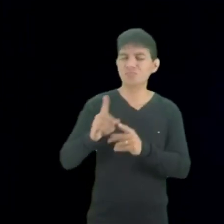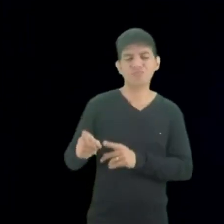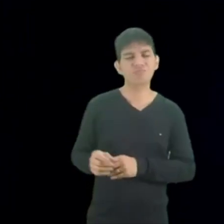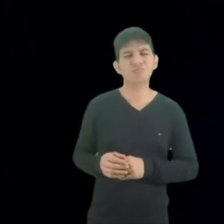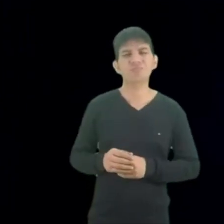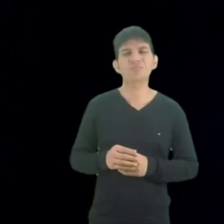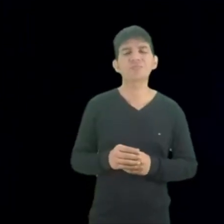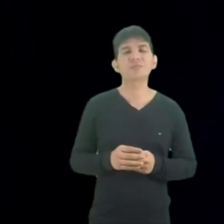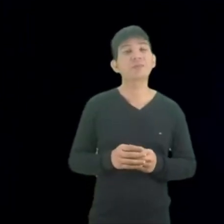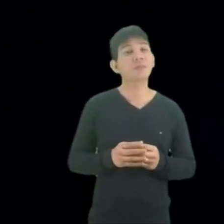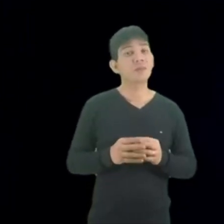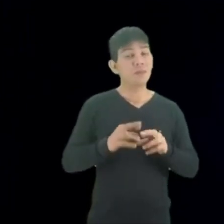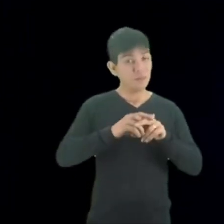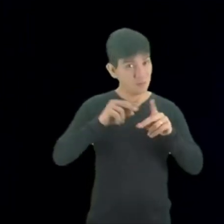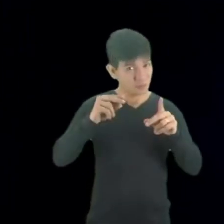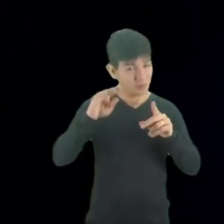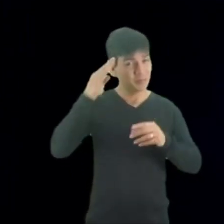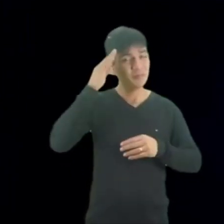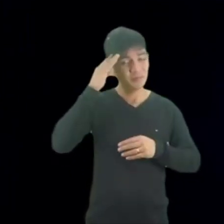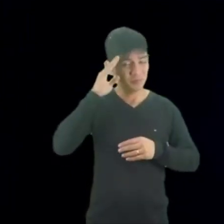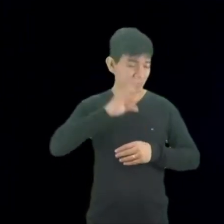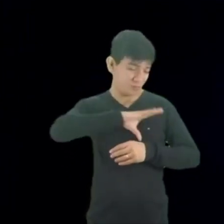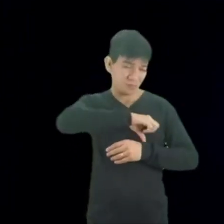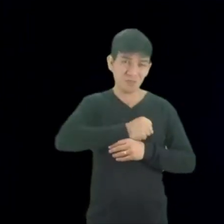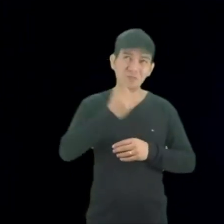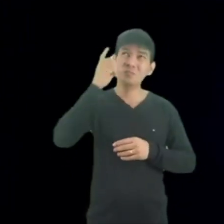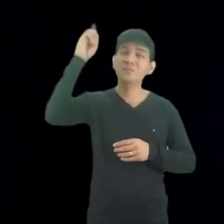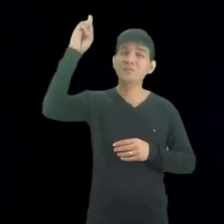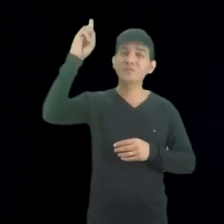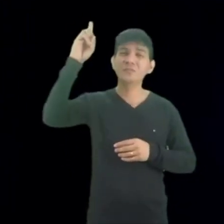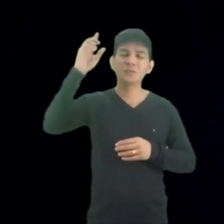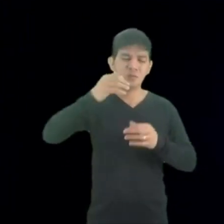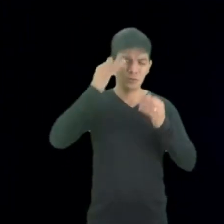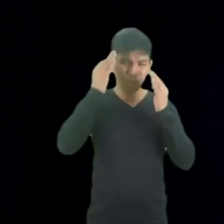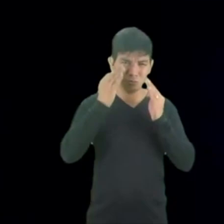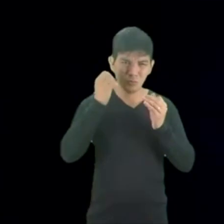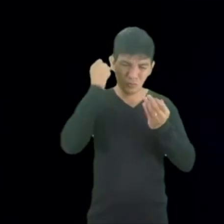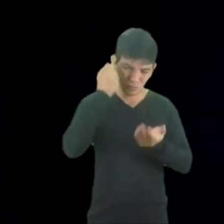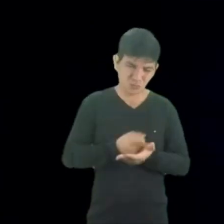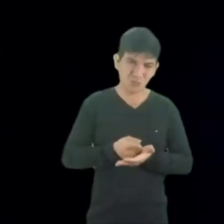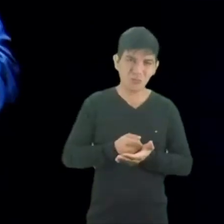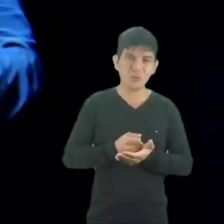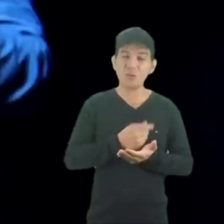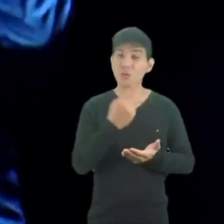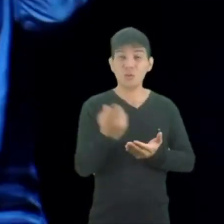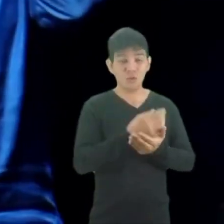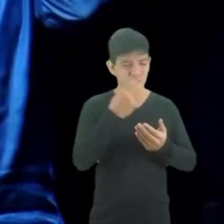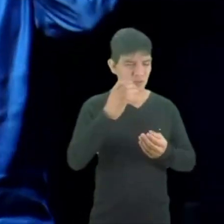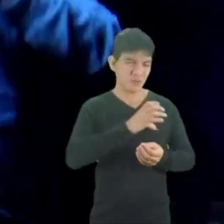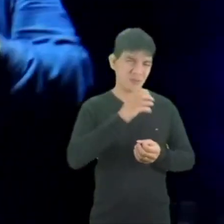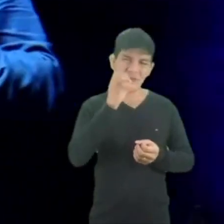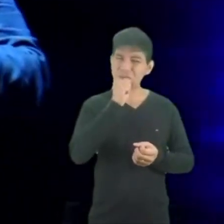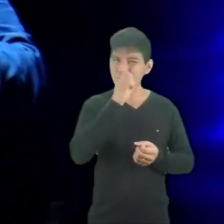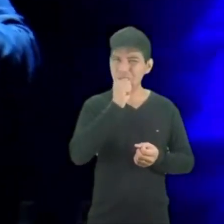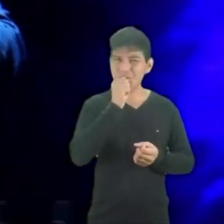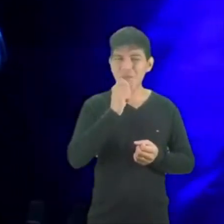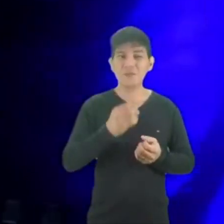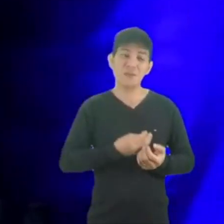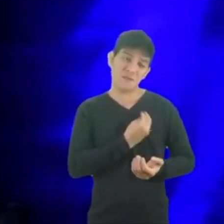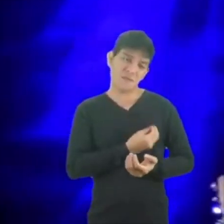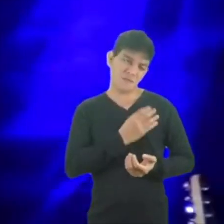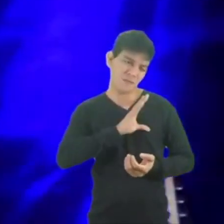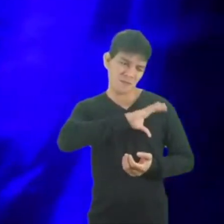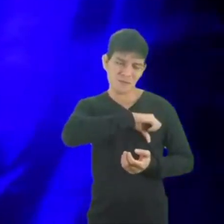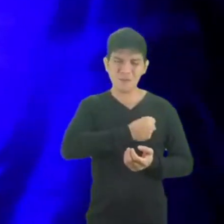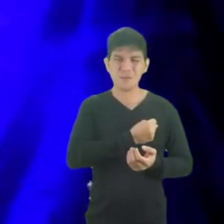Nós só vamos entender o amor de Deus e a sua justiça quando nós aprendermos também a viver em amor e também